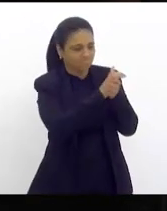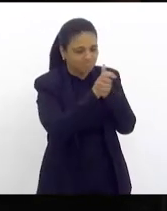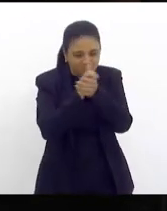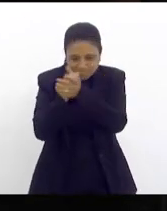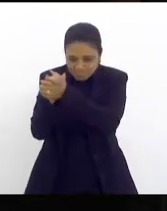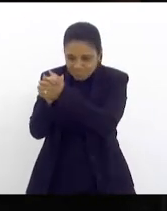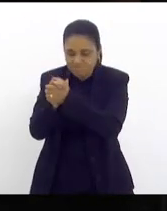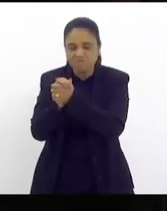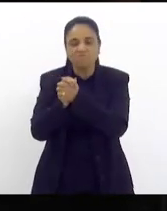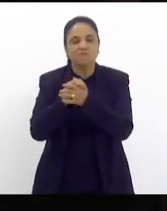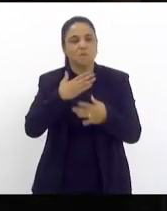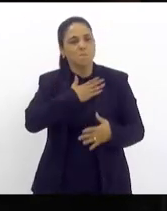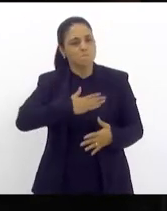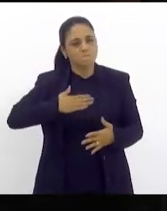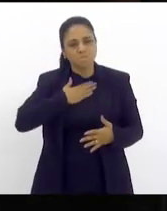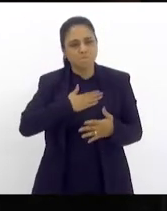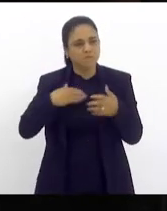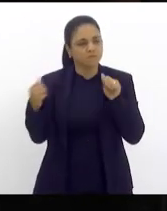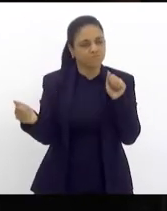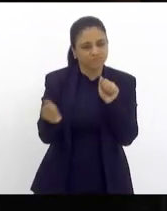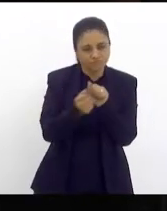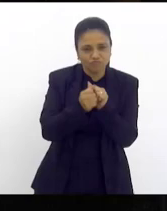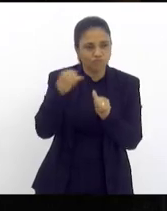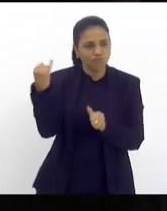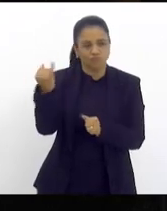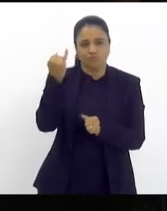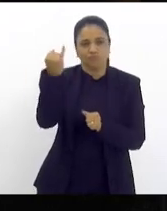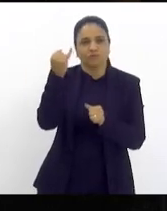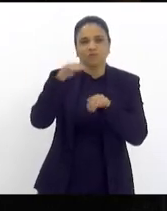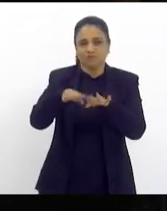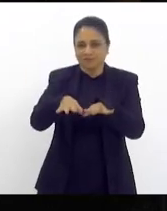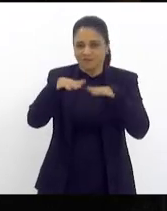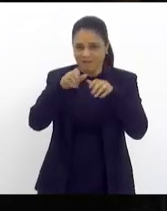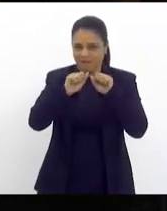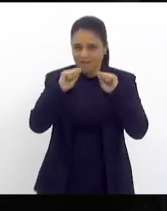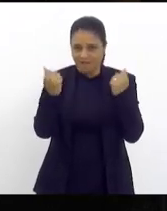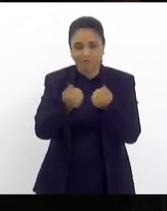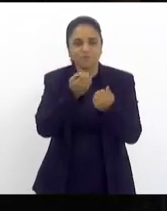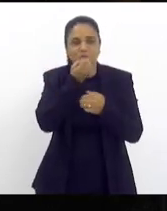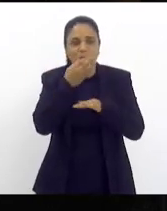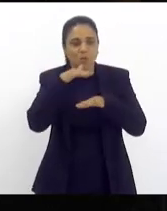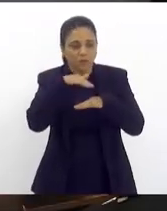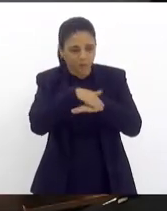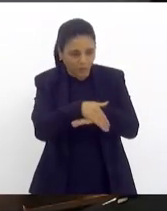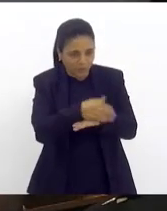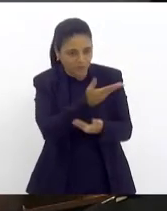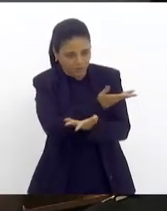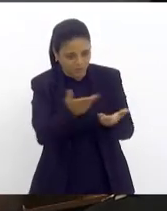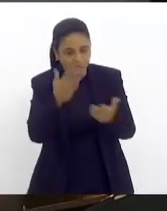tanta gente importante aqui hoje na LERJ, desejar uma boa noite, um bom evento para vocês. Muito obrigado a todos.